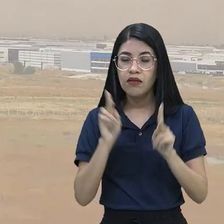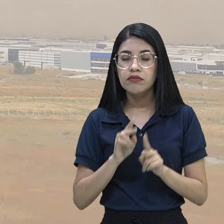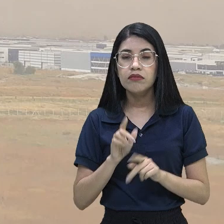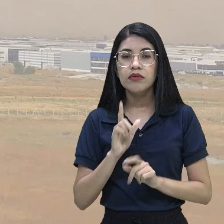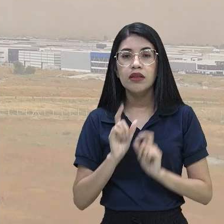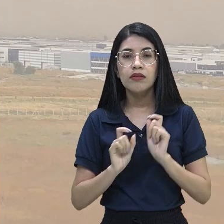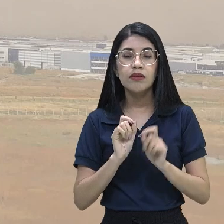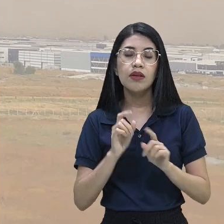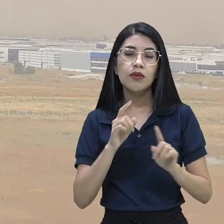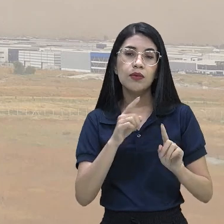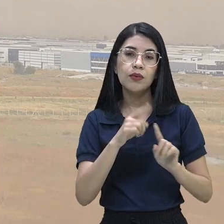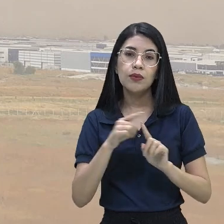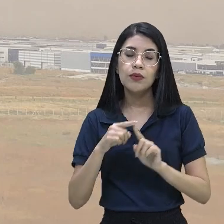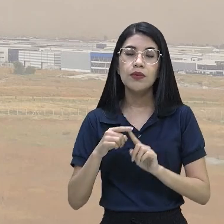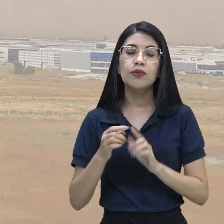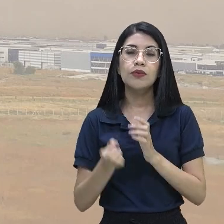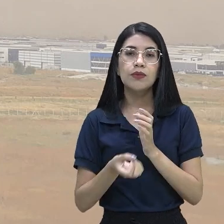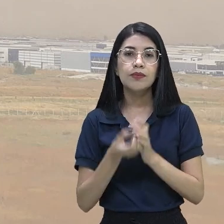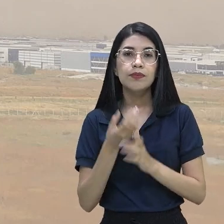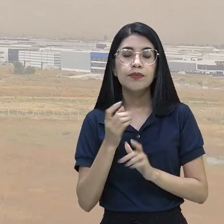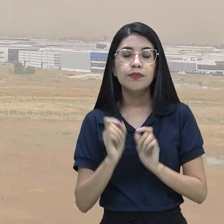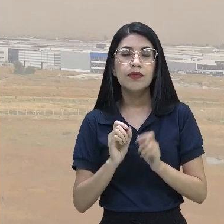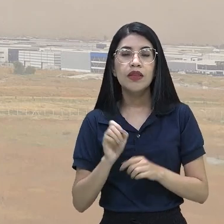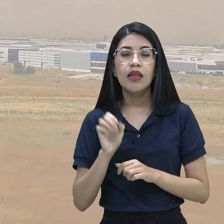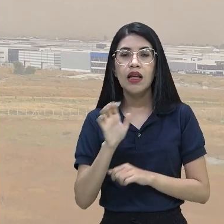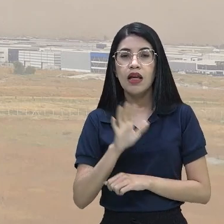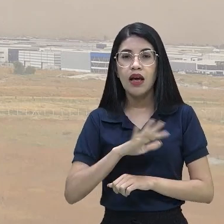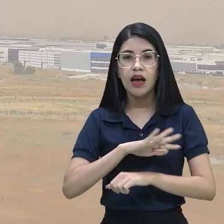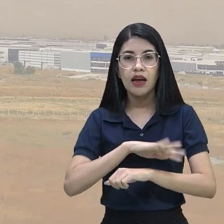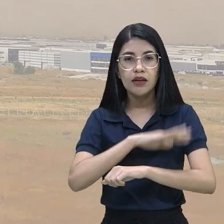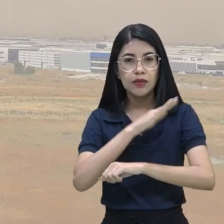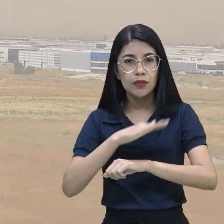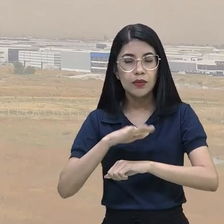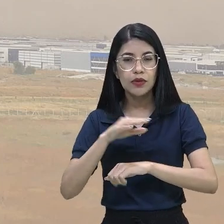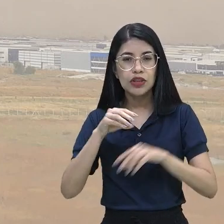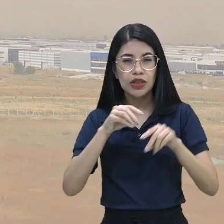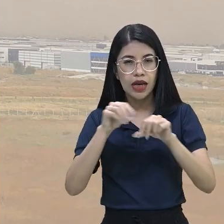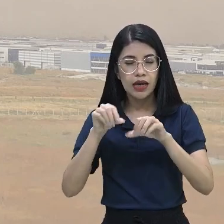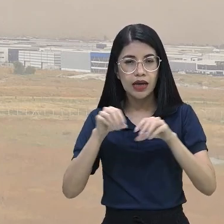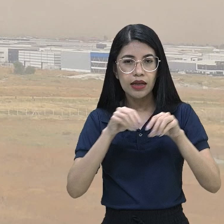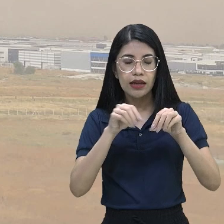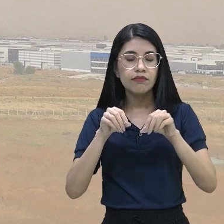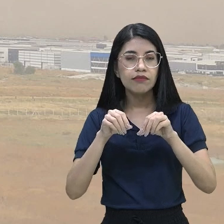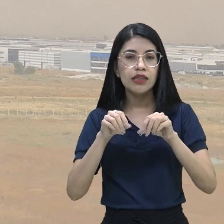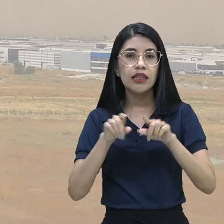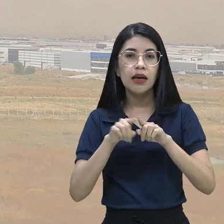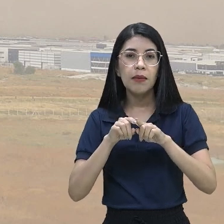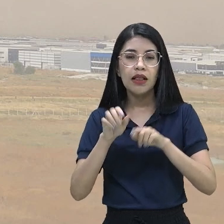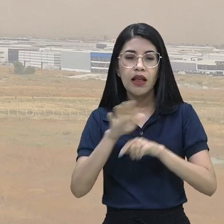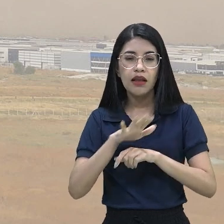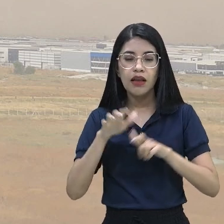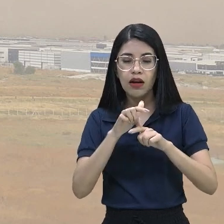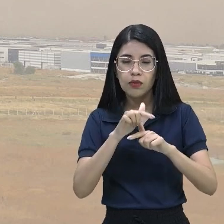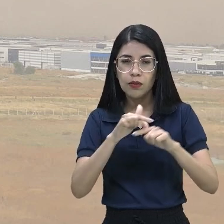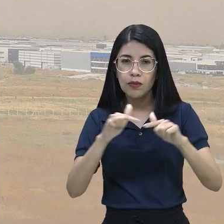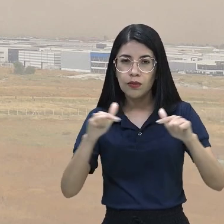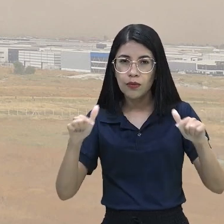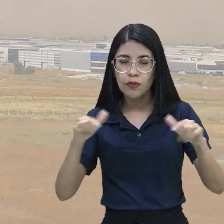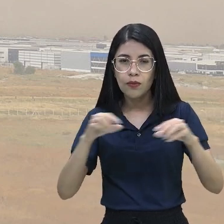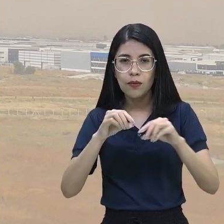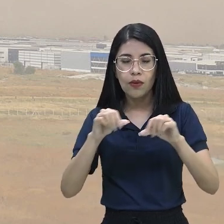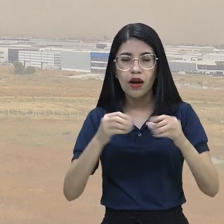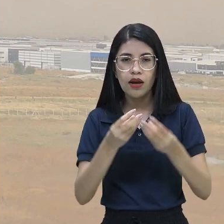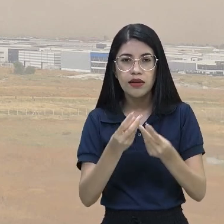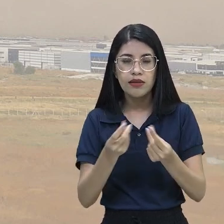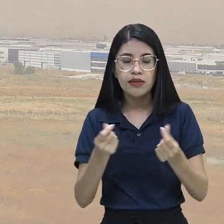formações típicas, que incluem as áreas de dunas, aquelas áreas desérticas, aqueles